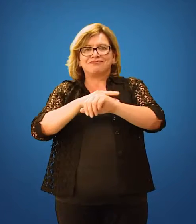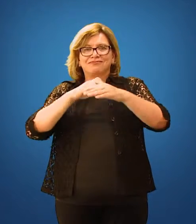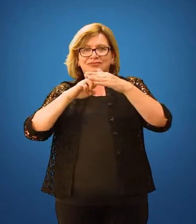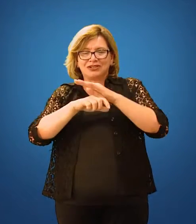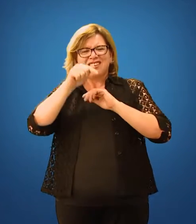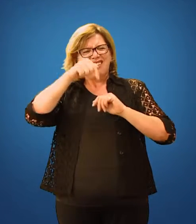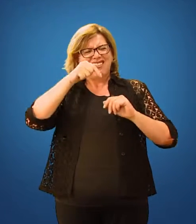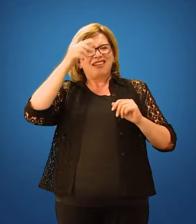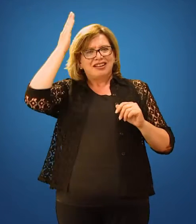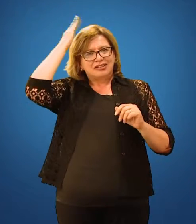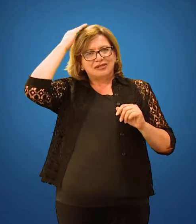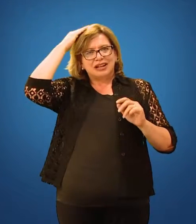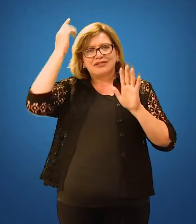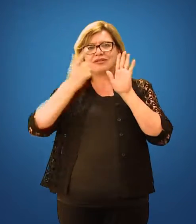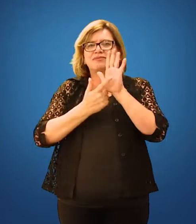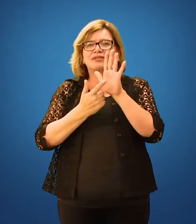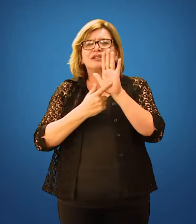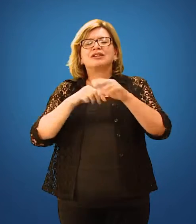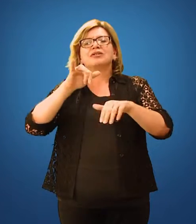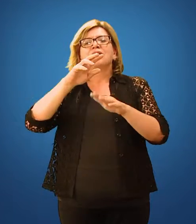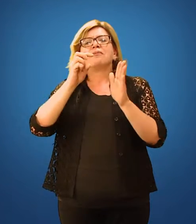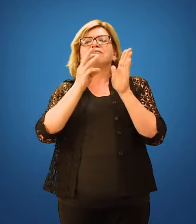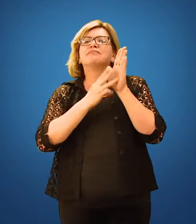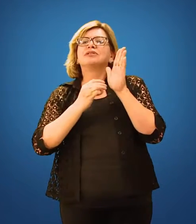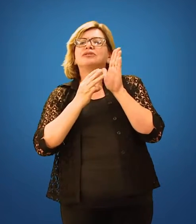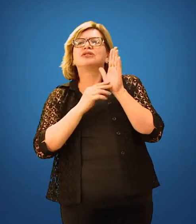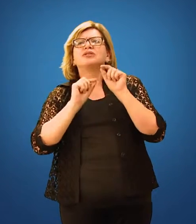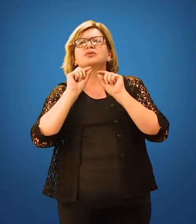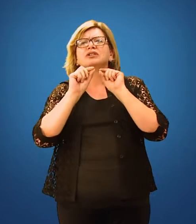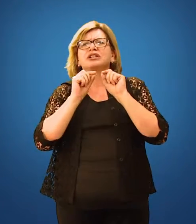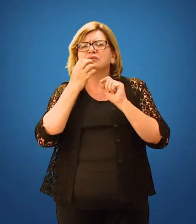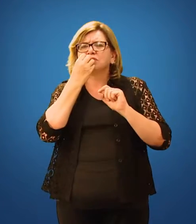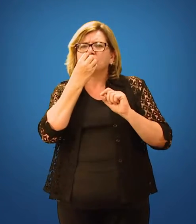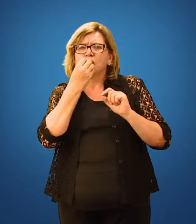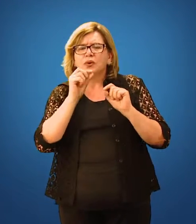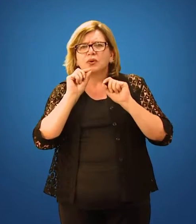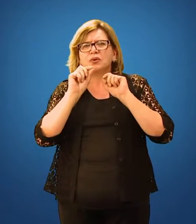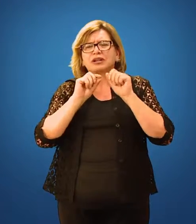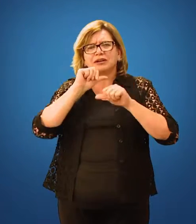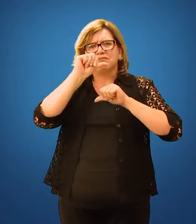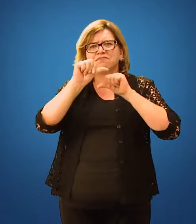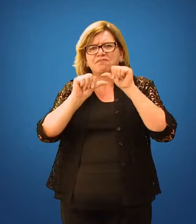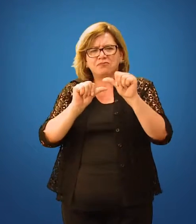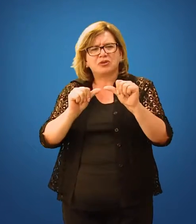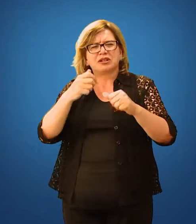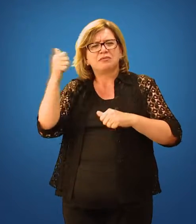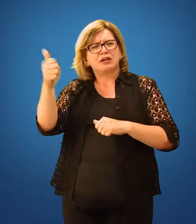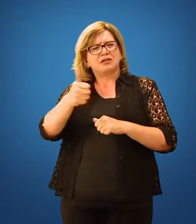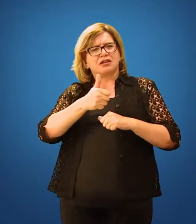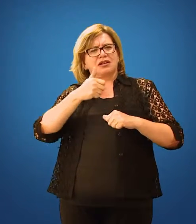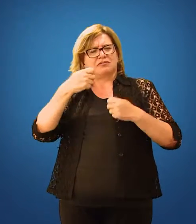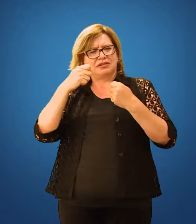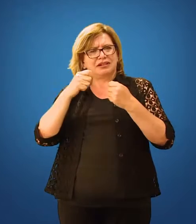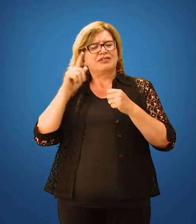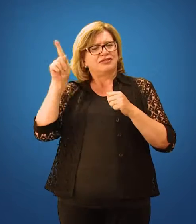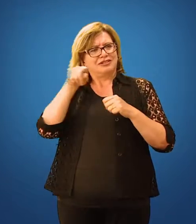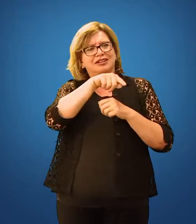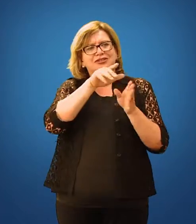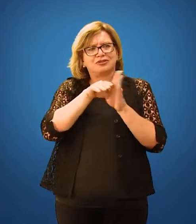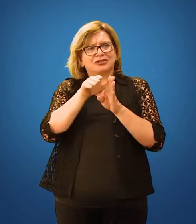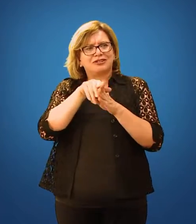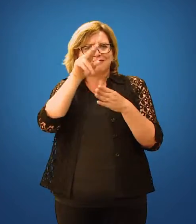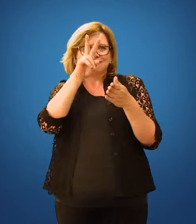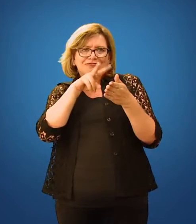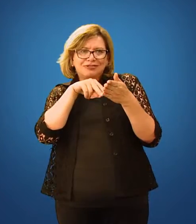vão colocando qual foi a metodologia, quais são os pontos fortes, o que precisa ser melhorado. Sugiro a leitura, está no e-book. O que